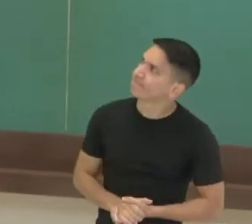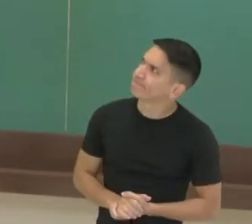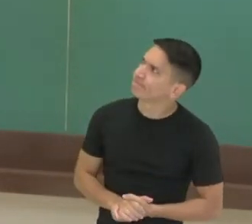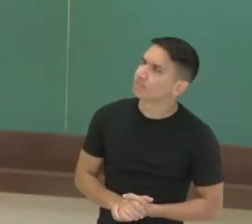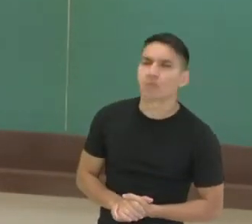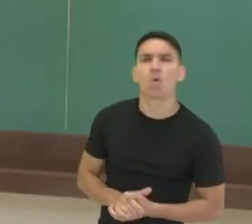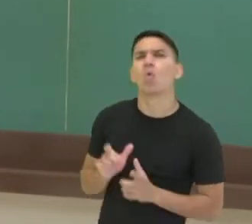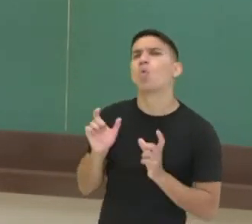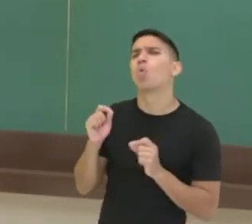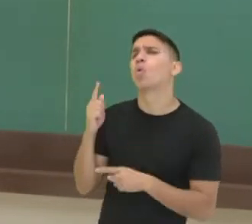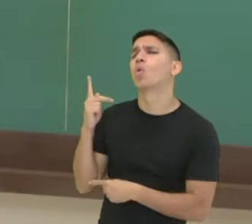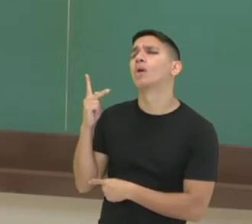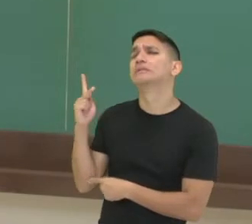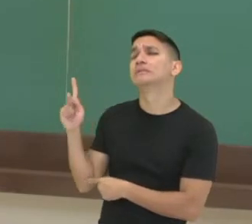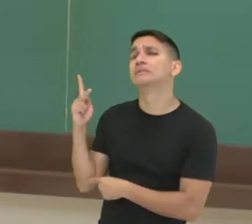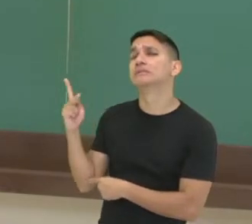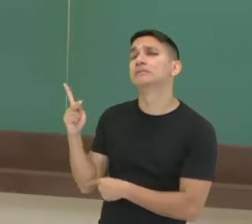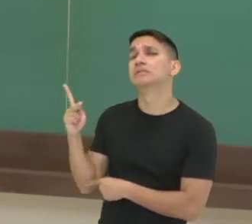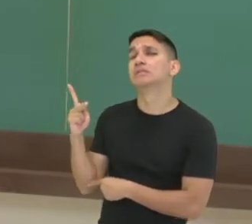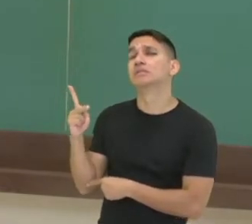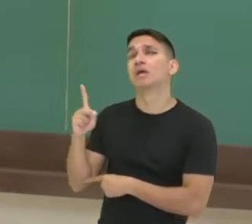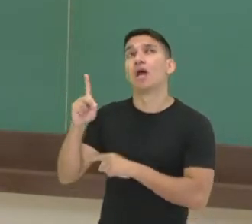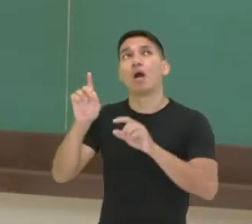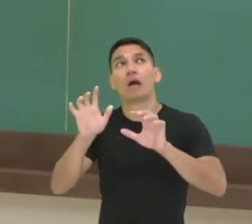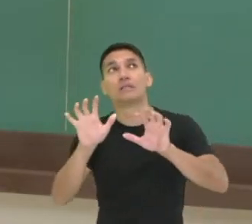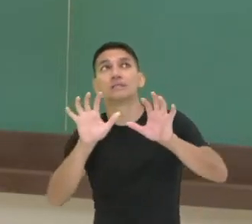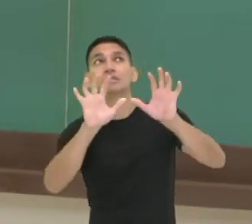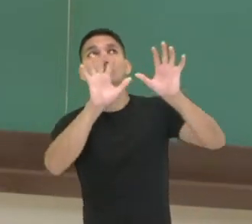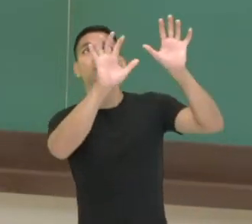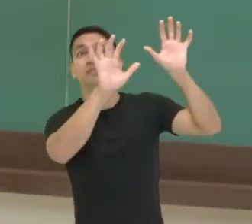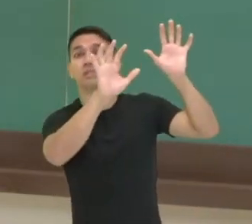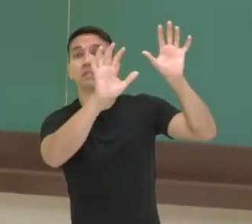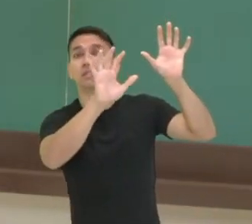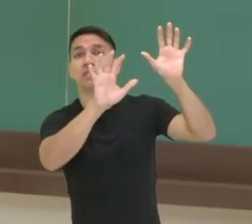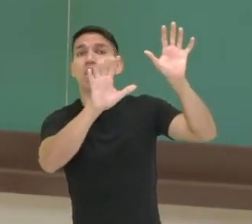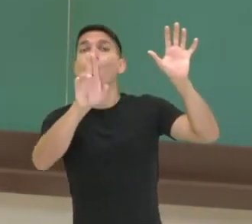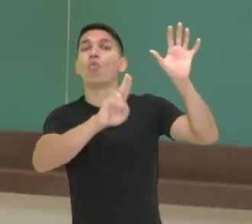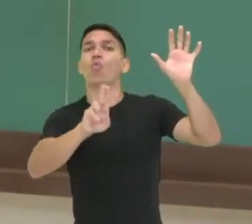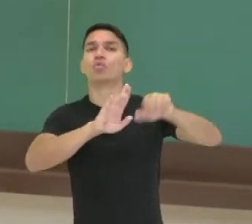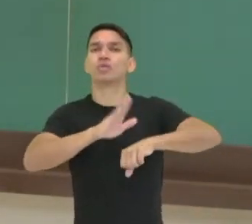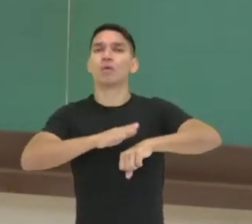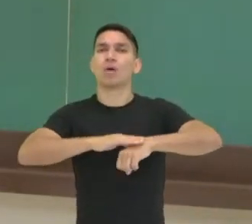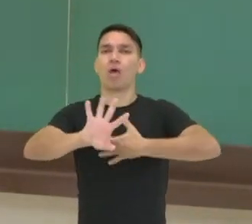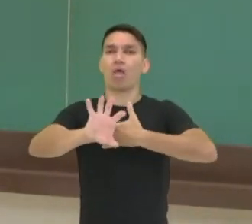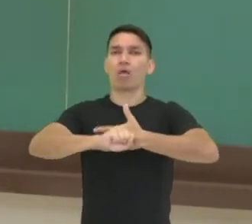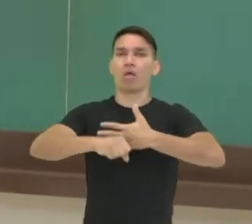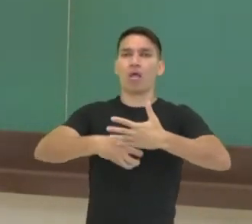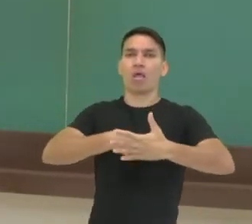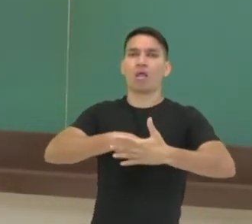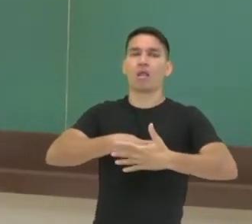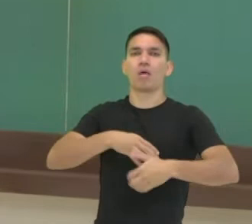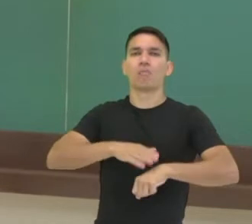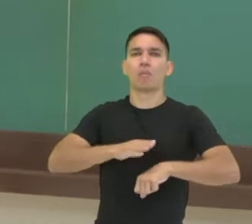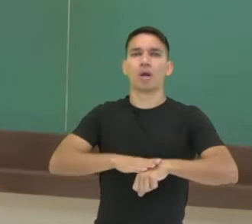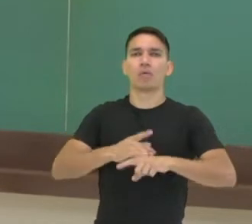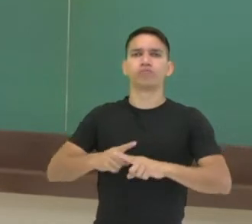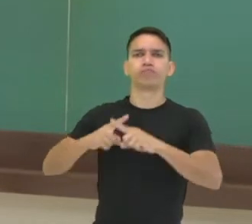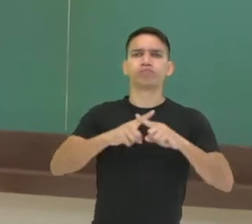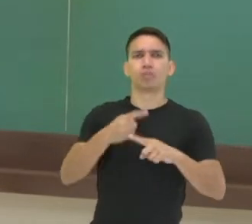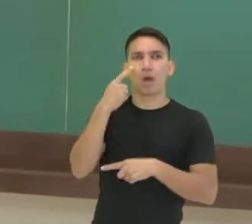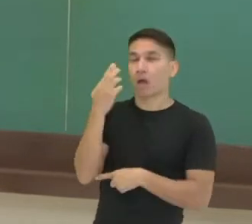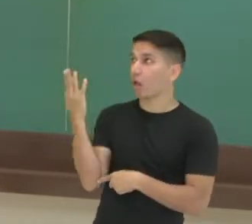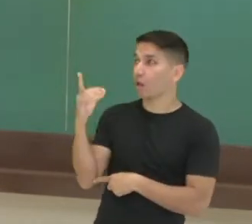Quais sentidos o goleiro utiliza durante um jogo? Então, essa imagem que eu trago para vocês, nós temos ali